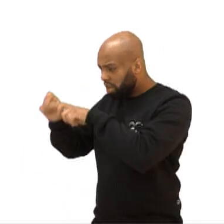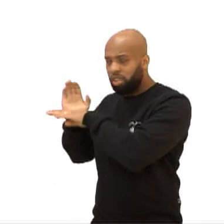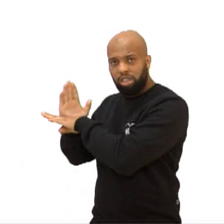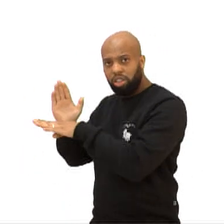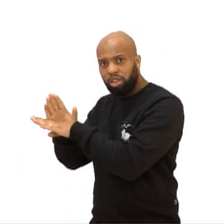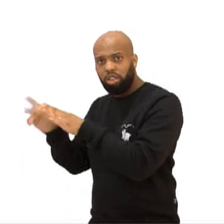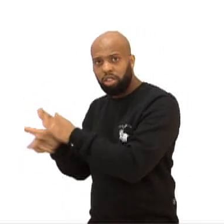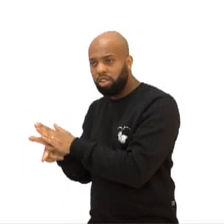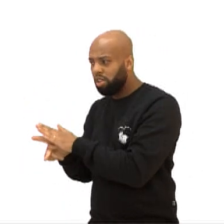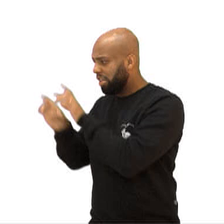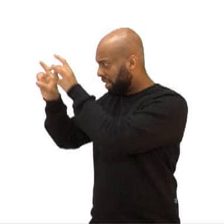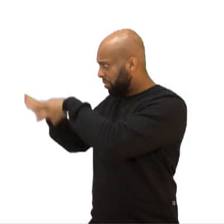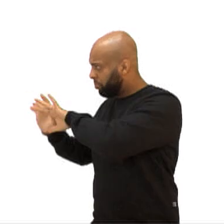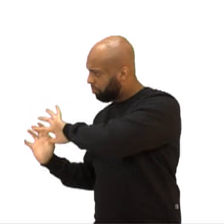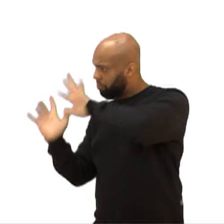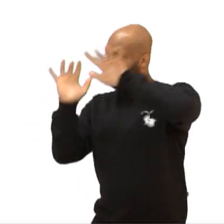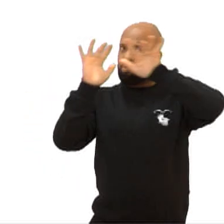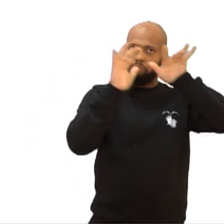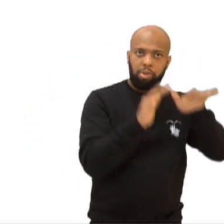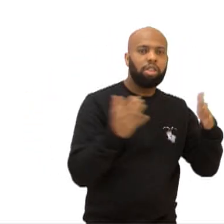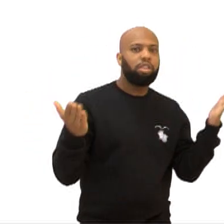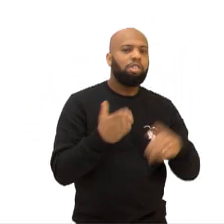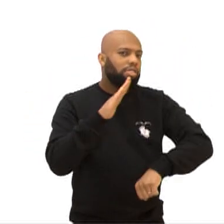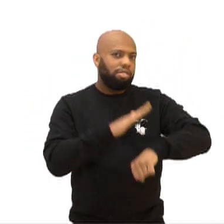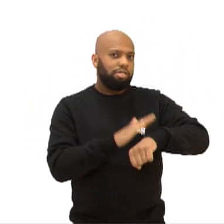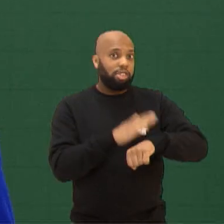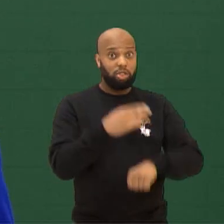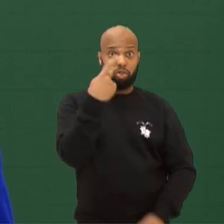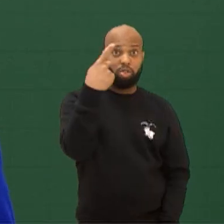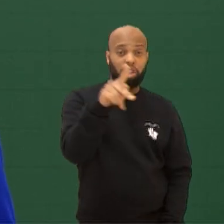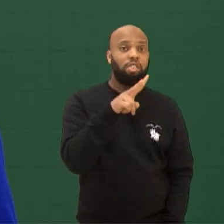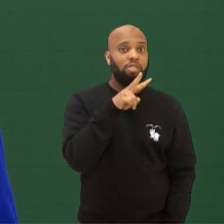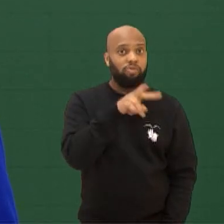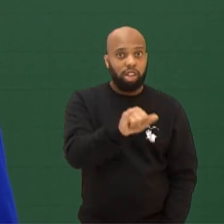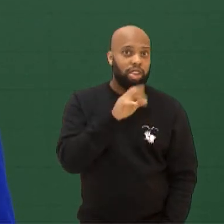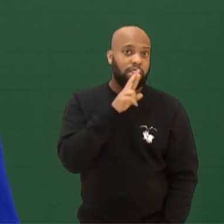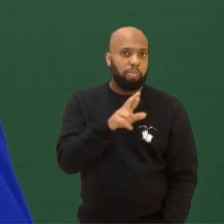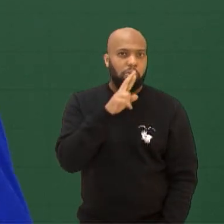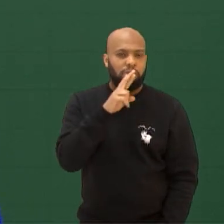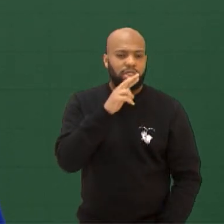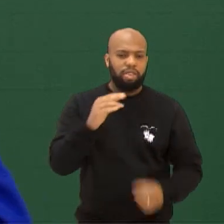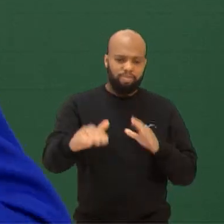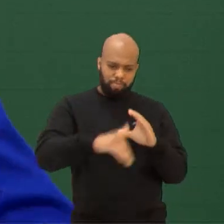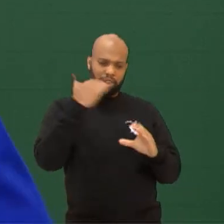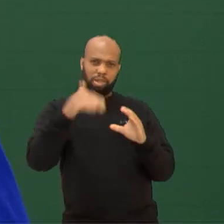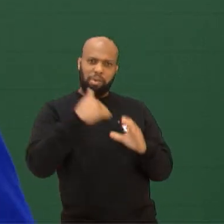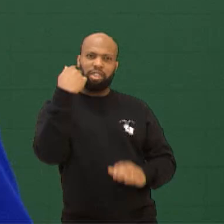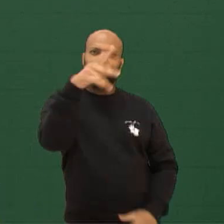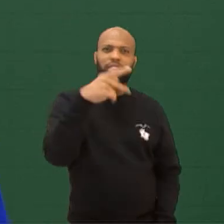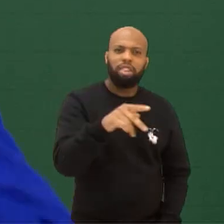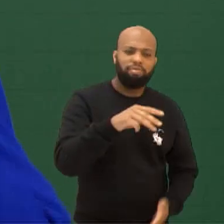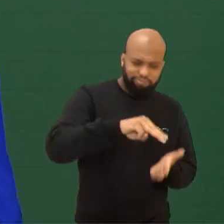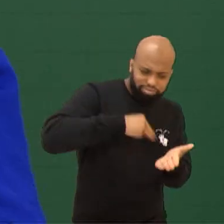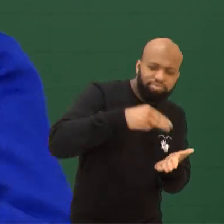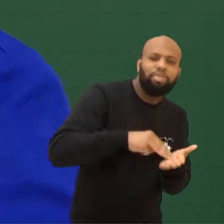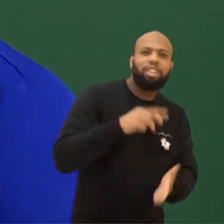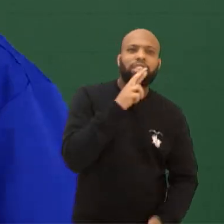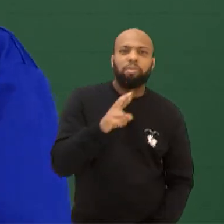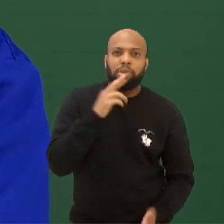de migração para as cidades? Quero ver vocês fazendo, mandem lá as suas respostinhas. Tá contando o tempo? Vamos lá, conta o tempo